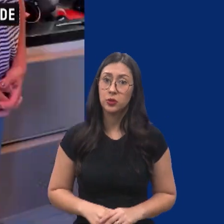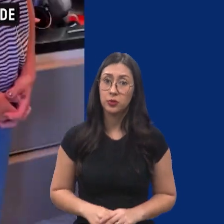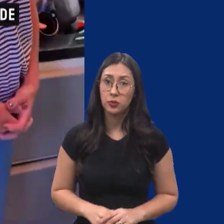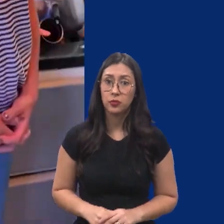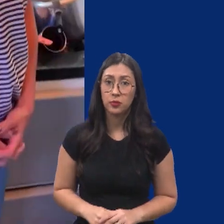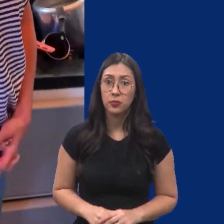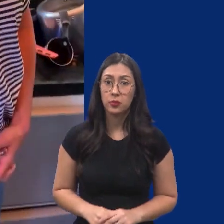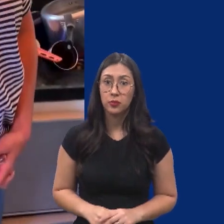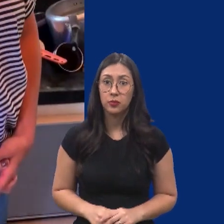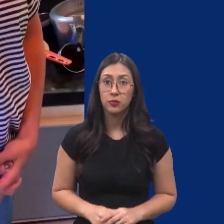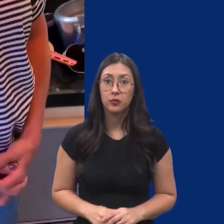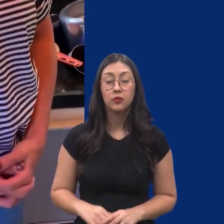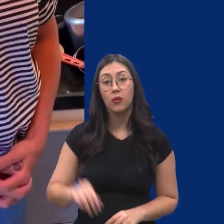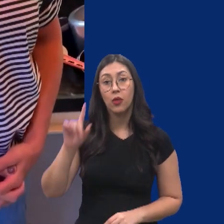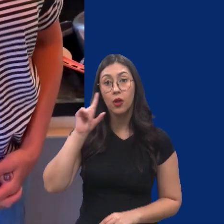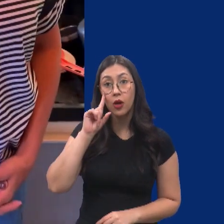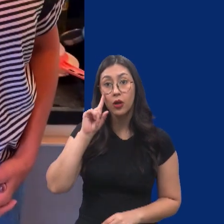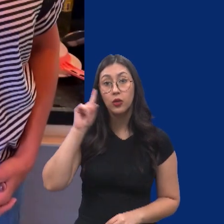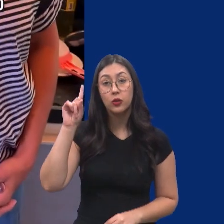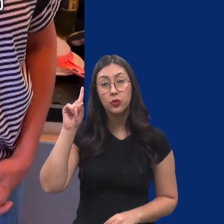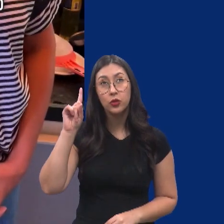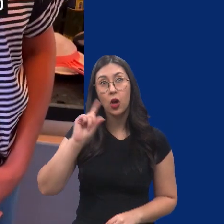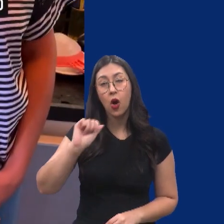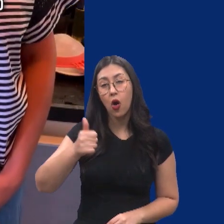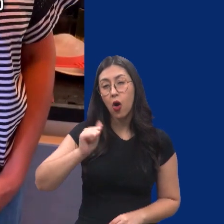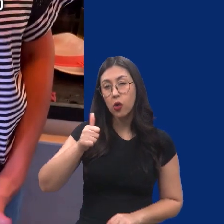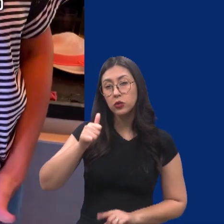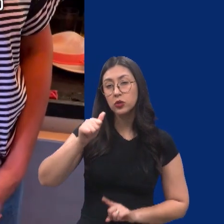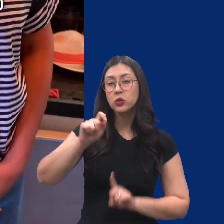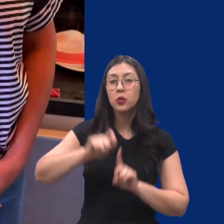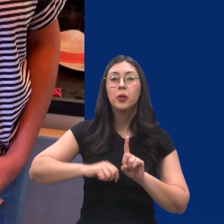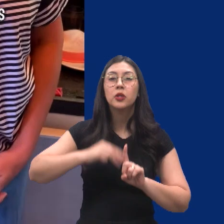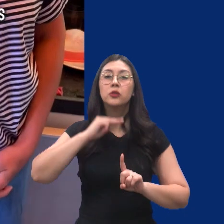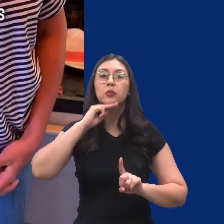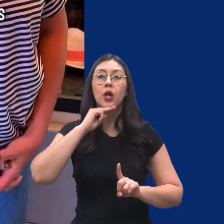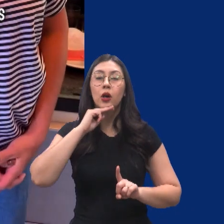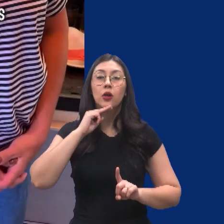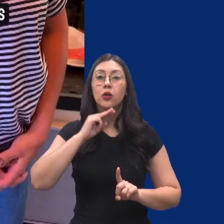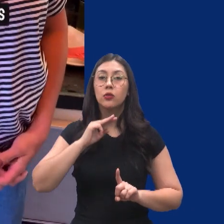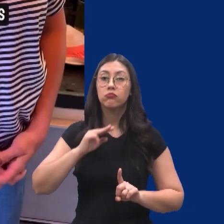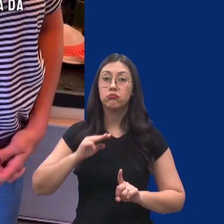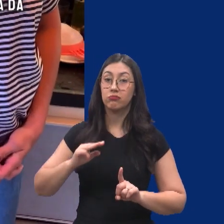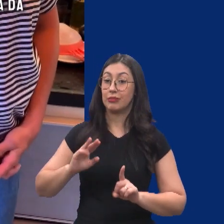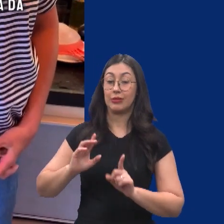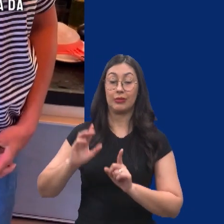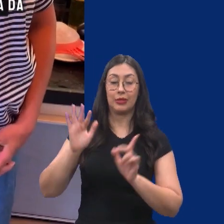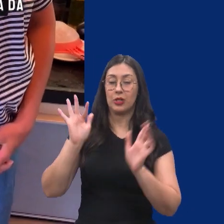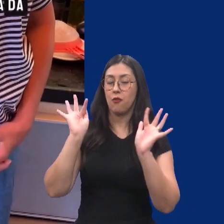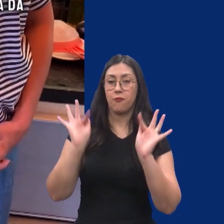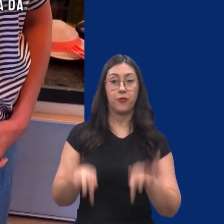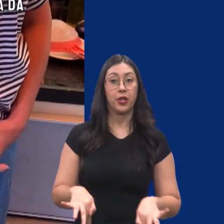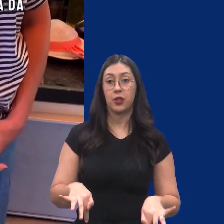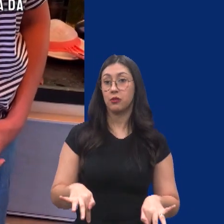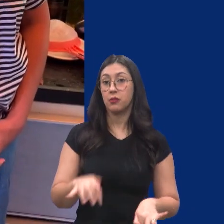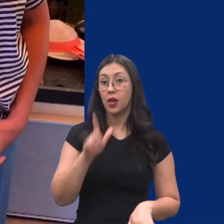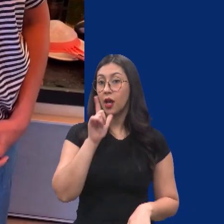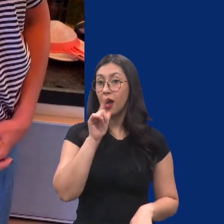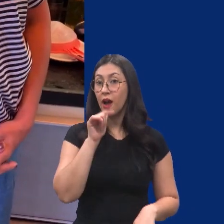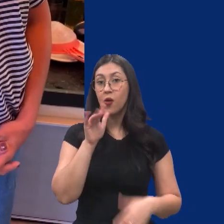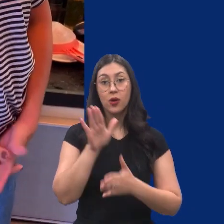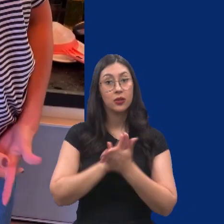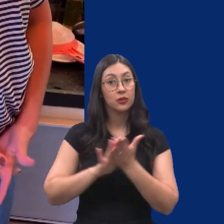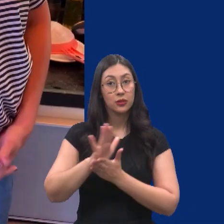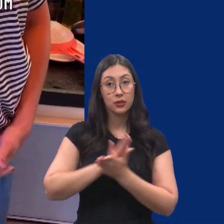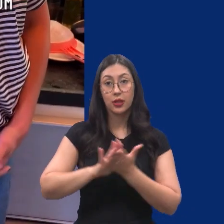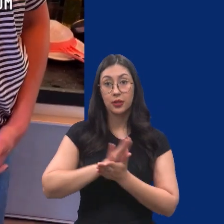louça. Desde o dia 11, né, que foi o meu último abastecimento, depois eu não recebi mais nenhuma gota d'água da prefeitura. A